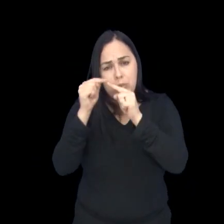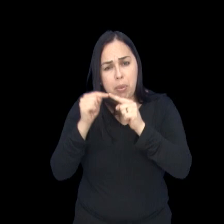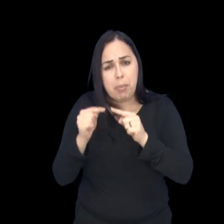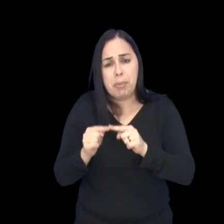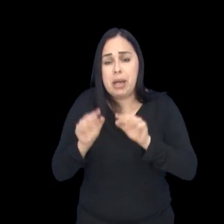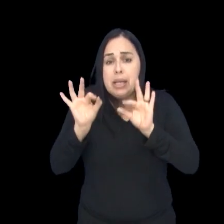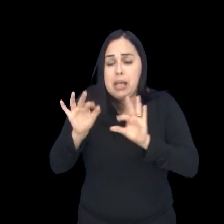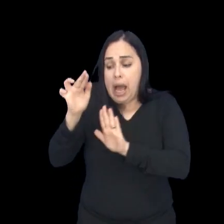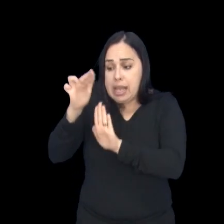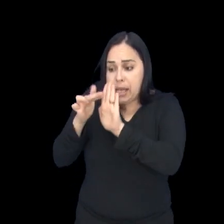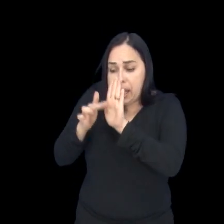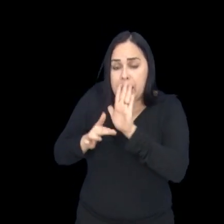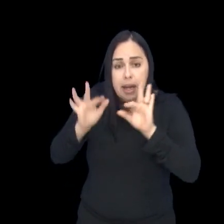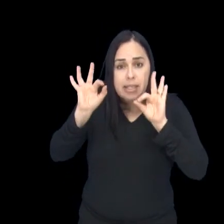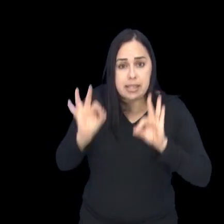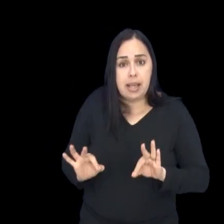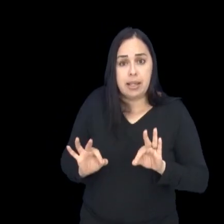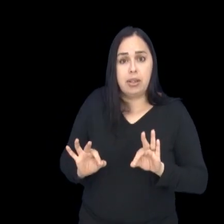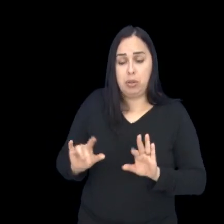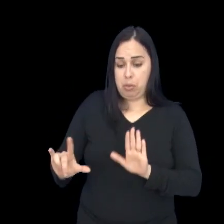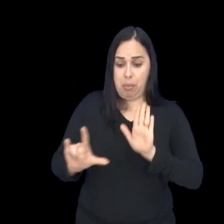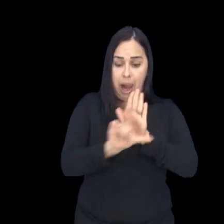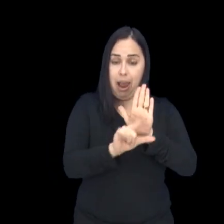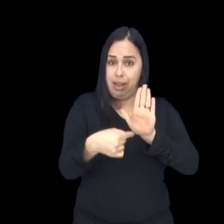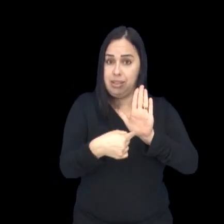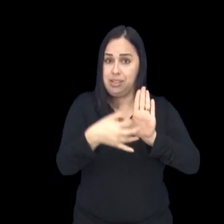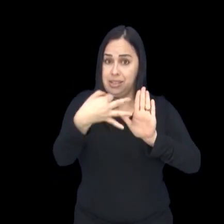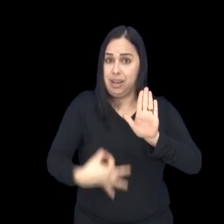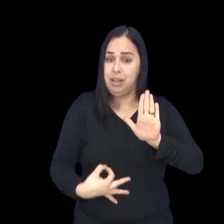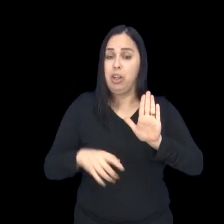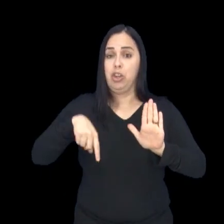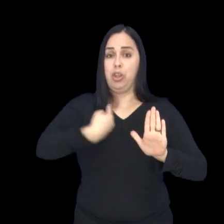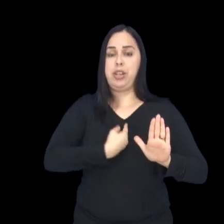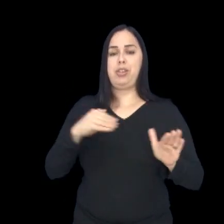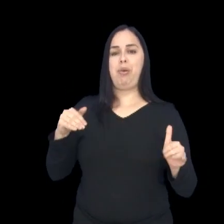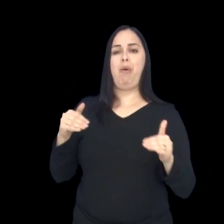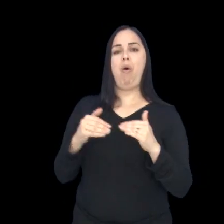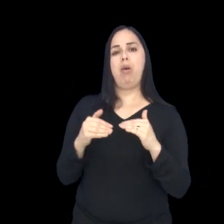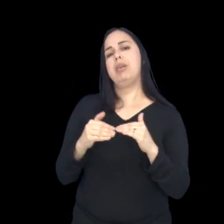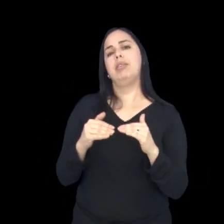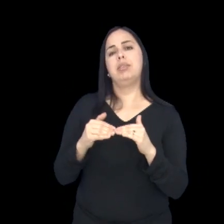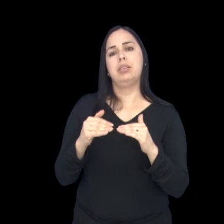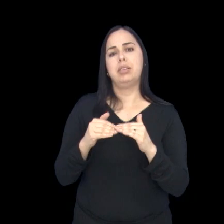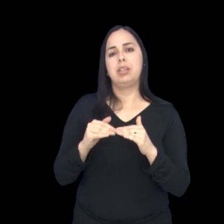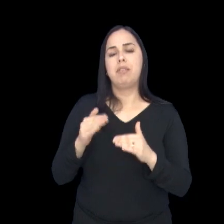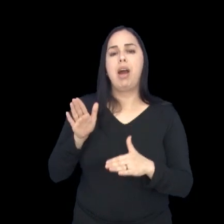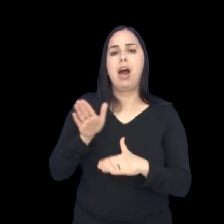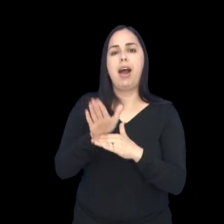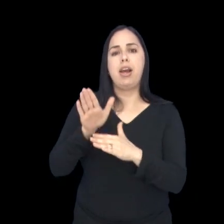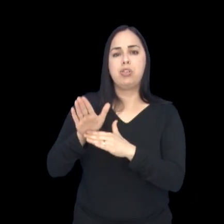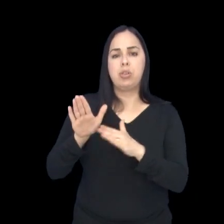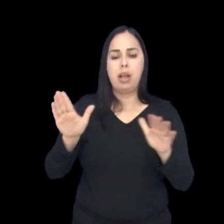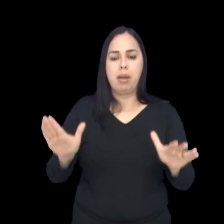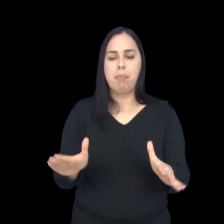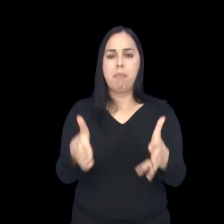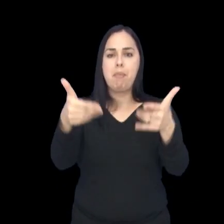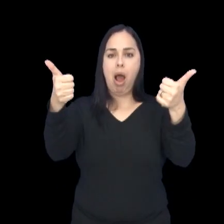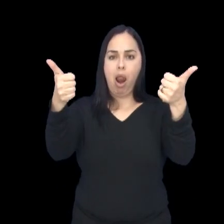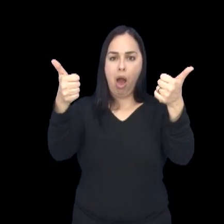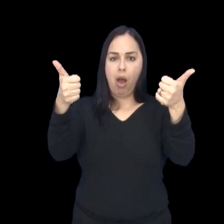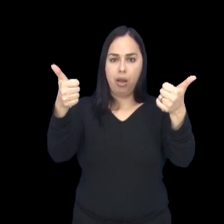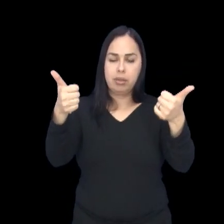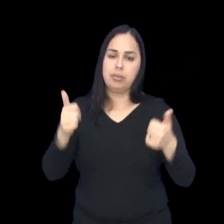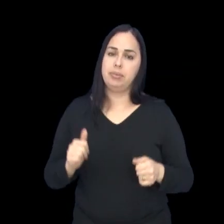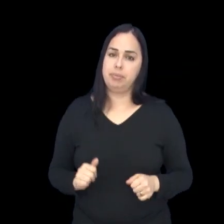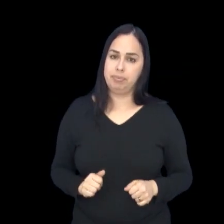seguindo todos os trâmites que uma boa lei deve seguir, nós somos a favor de tudo que pode vir a contribuir para melhorar a condição da nossa